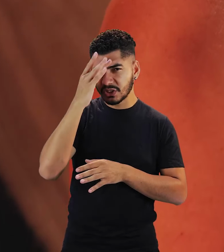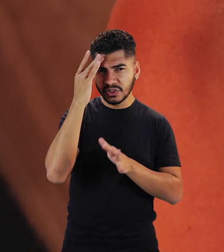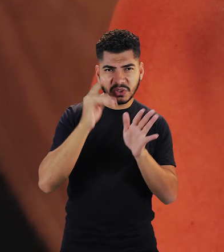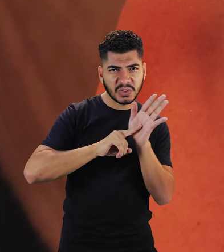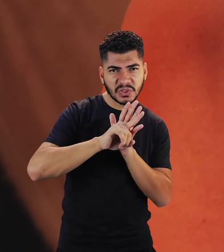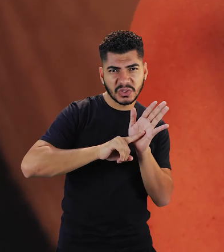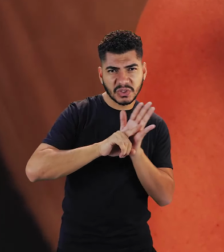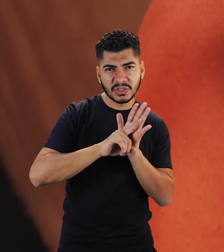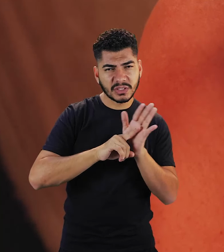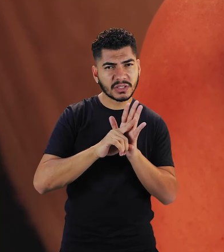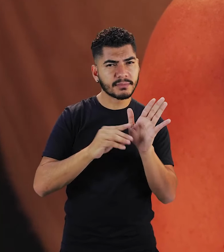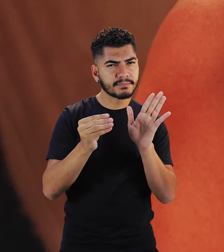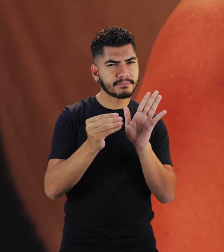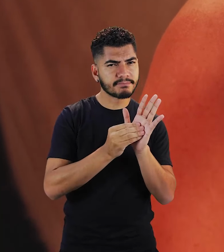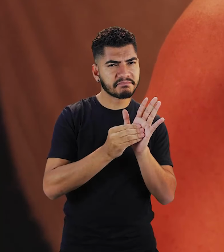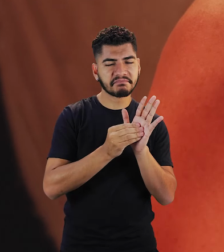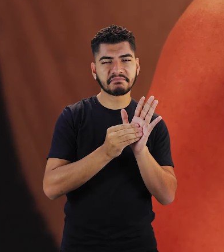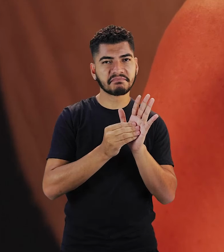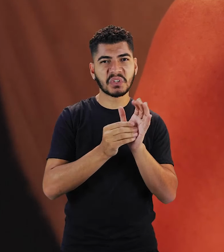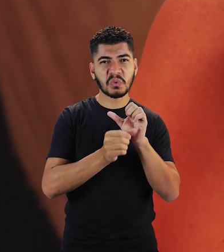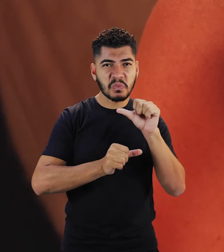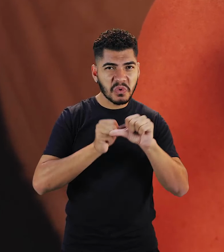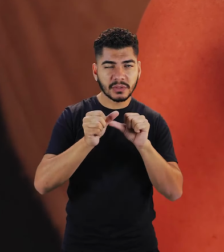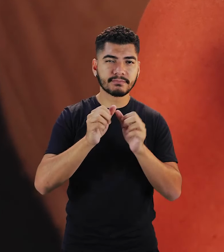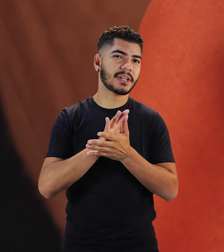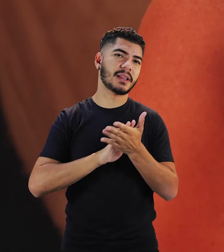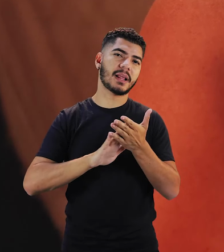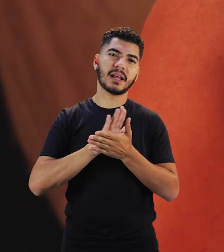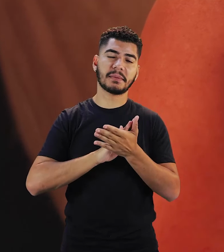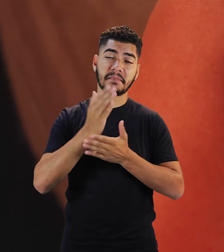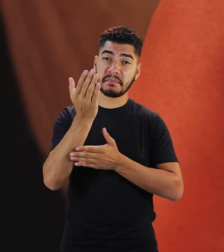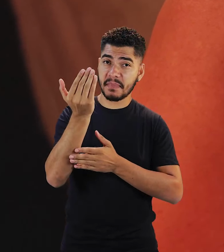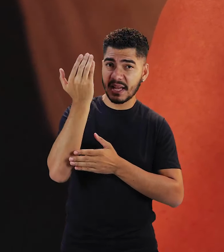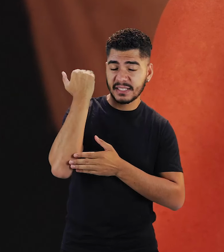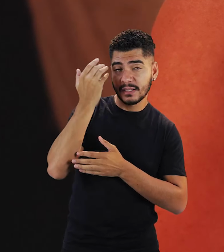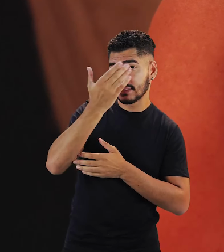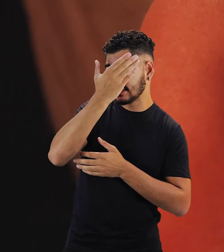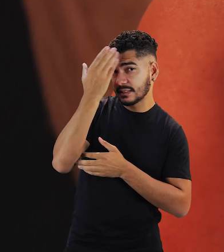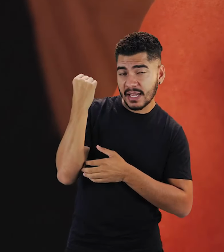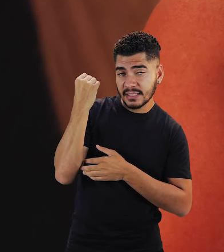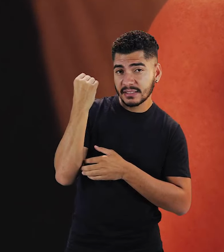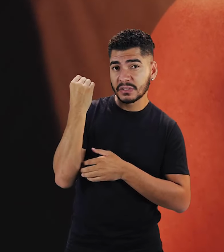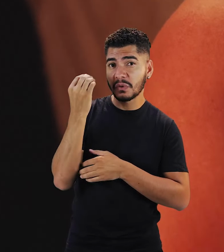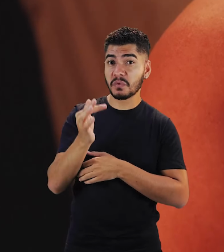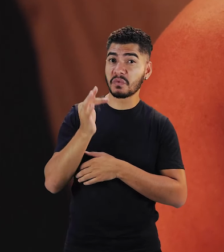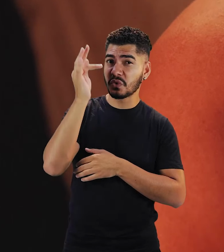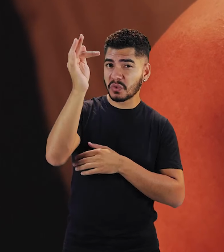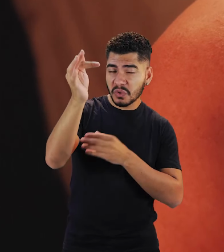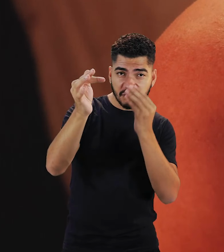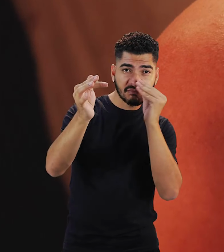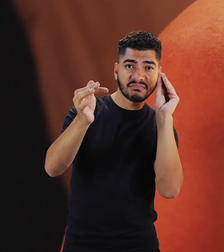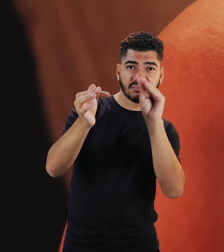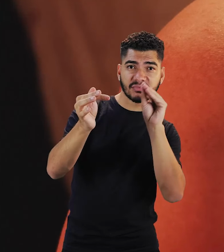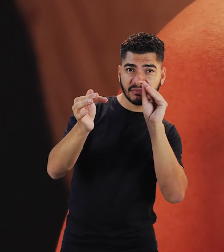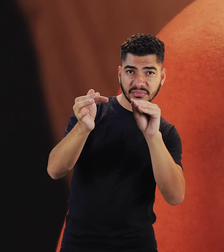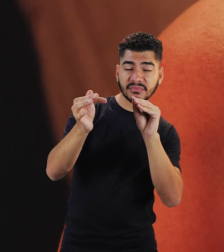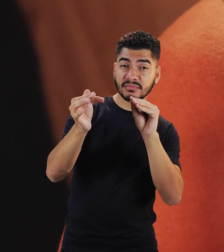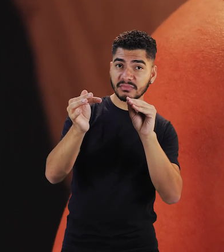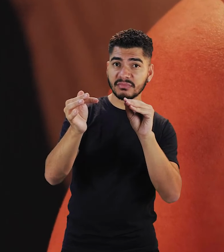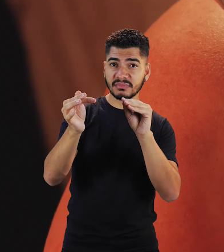Aparentemente, nada mudou. Esqueço o passado, ignoro o futuro. Nada existe.